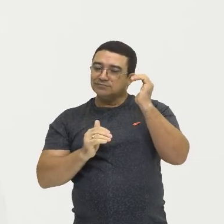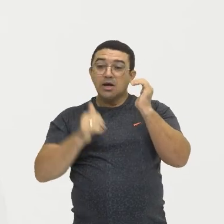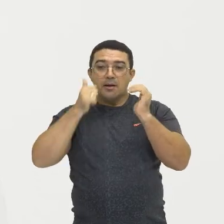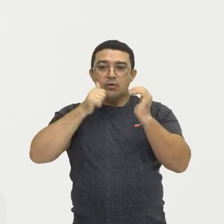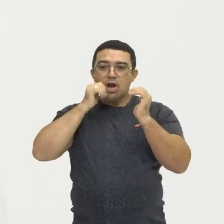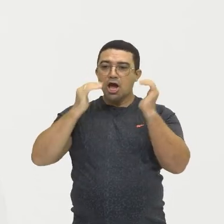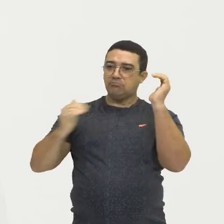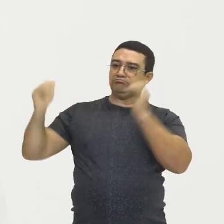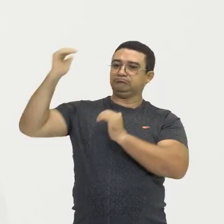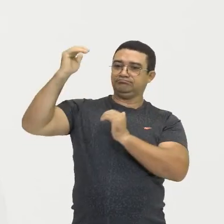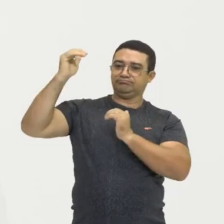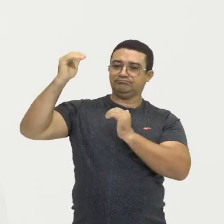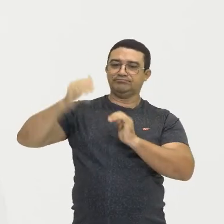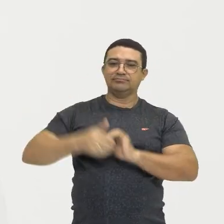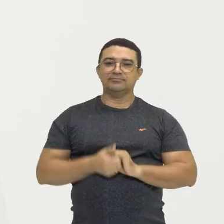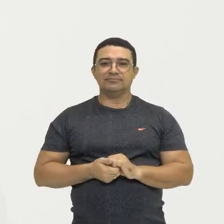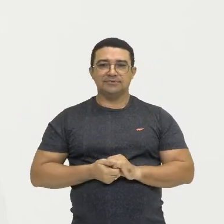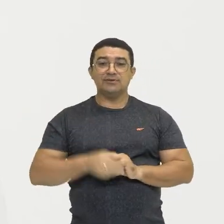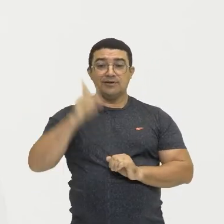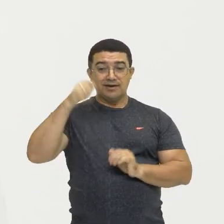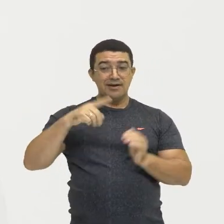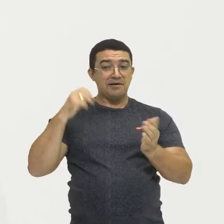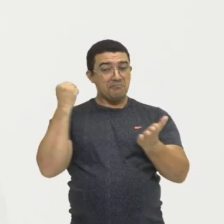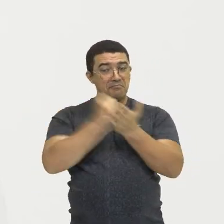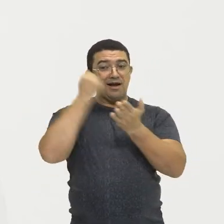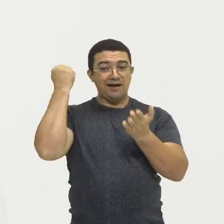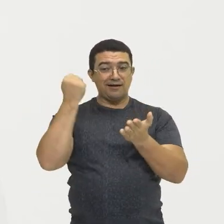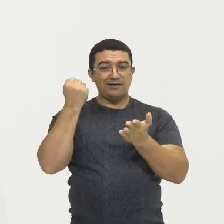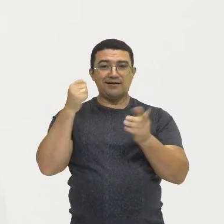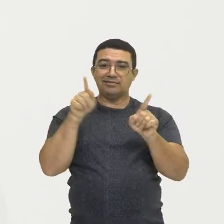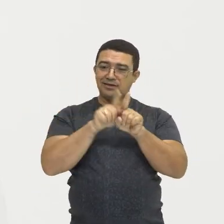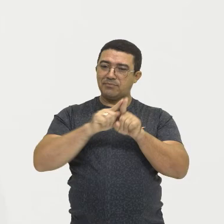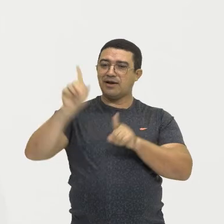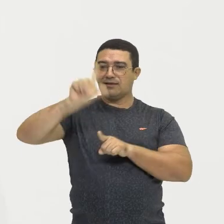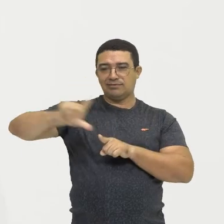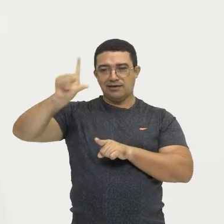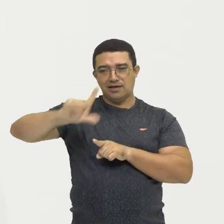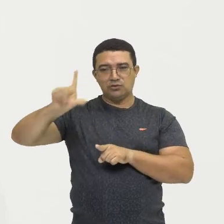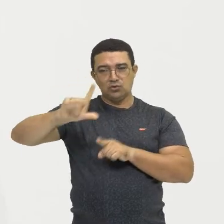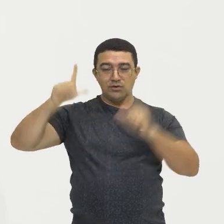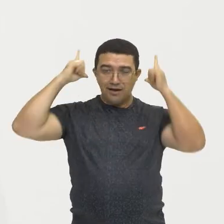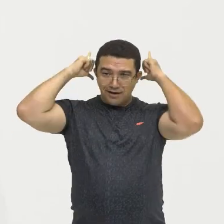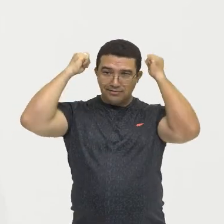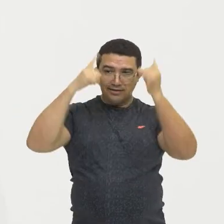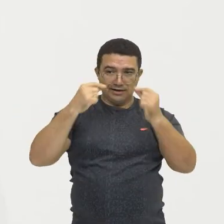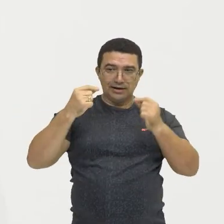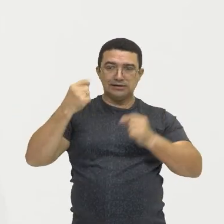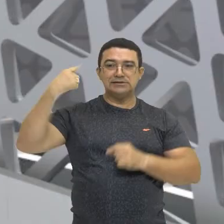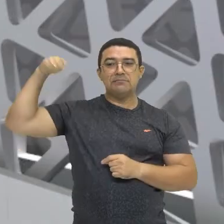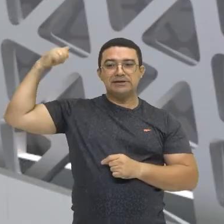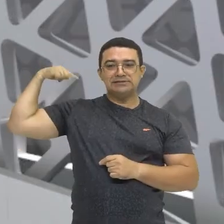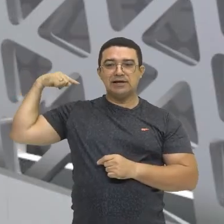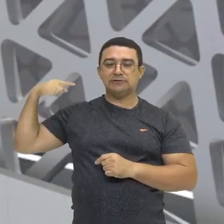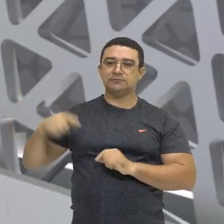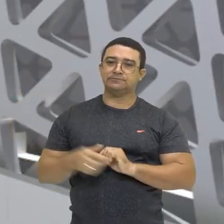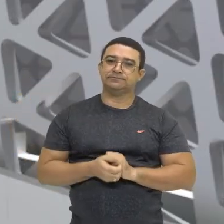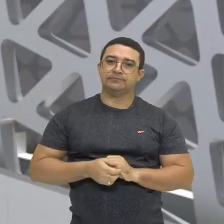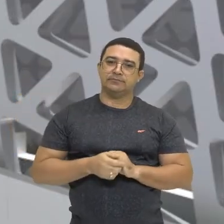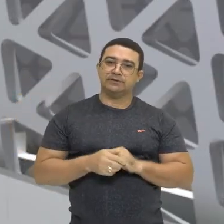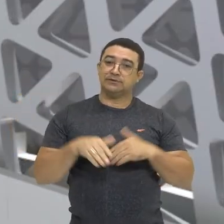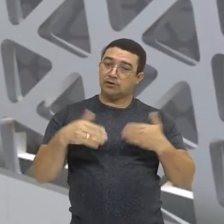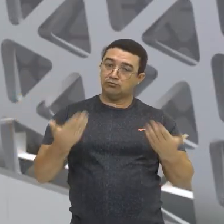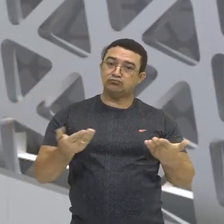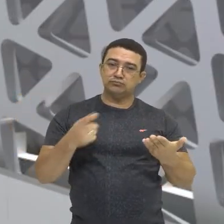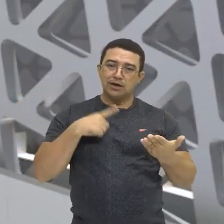cantigas de amigo. Era uma marca também presente na literatura da Grécia Antiga. Daí se dizer que ele